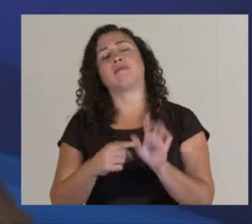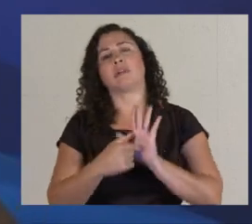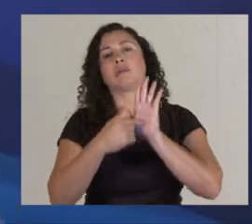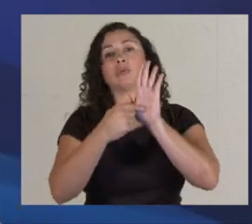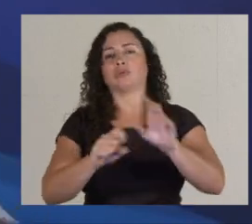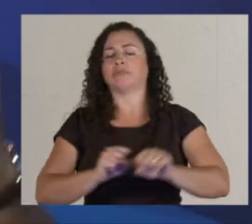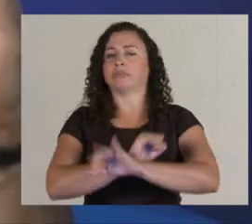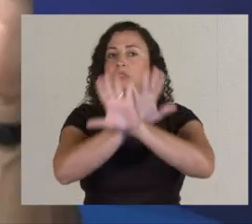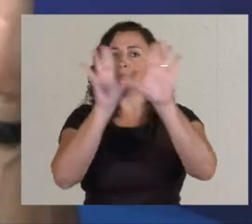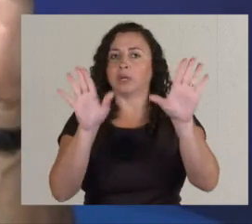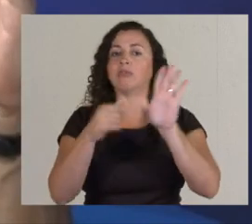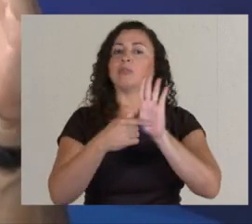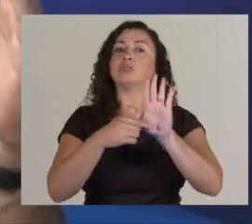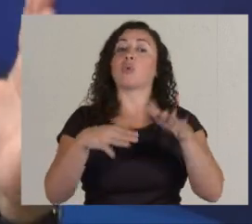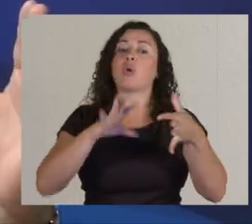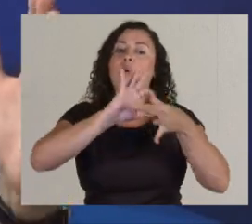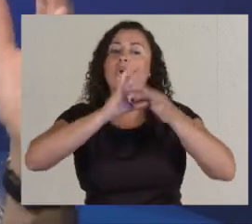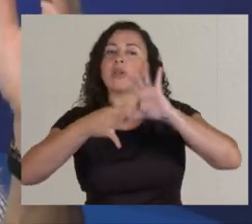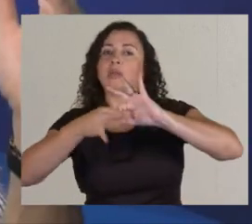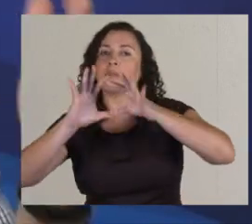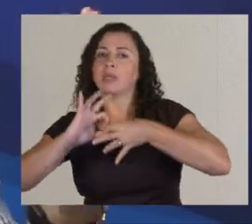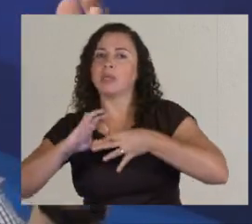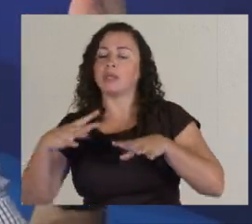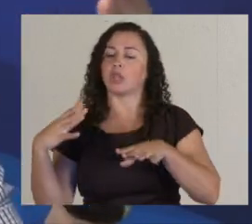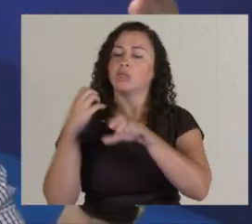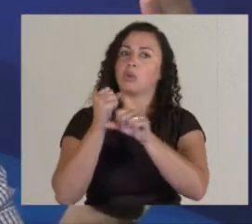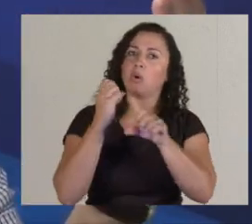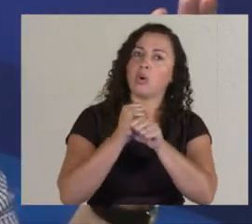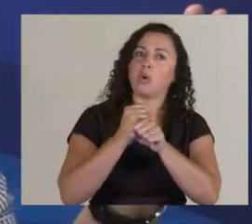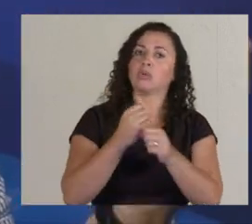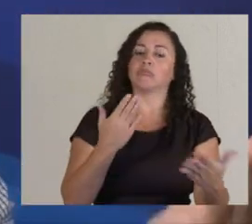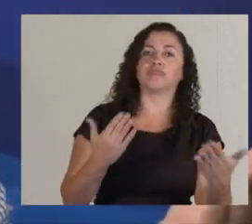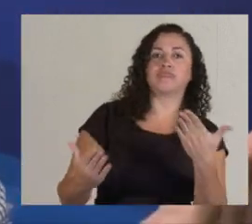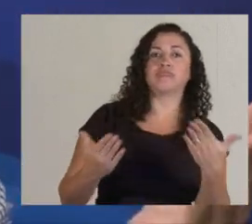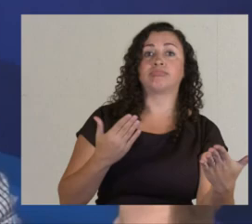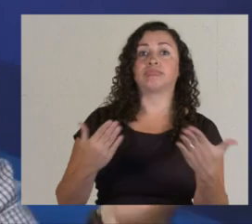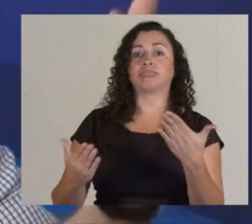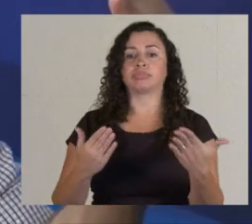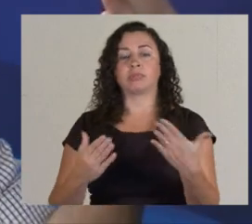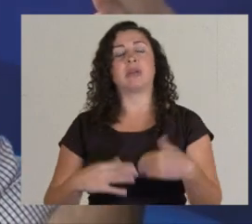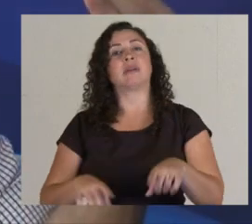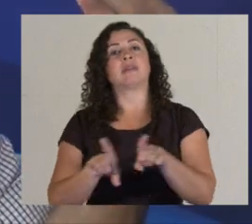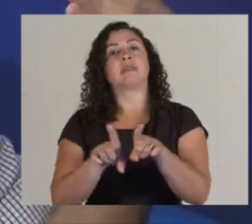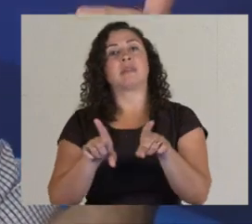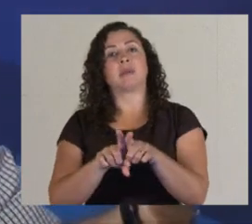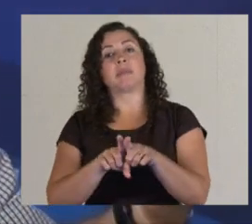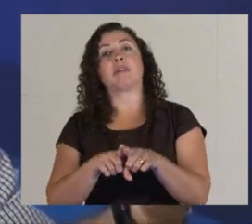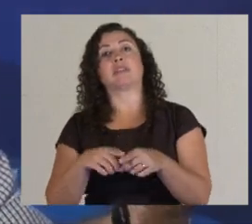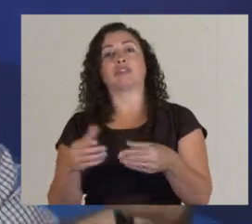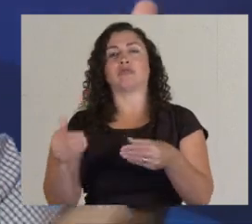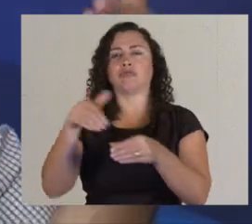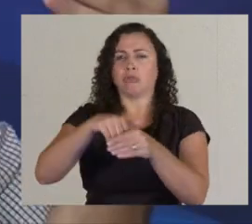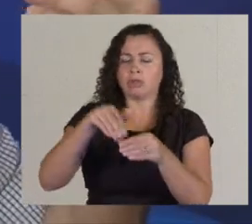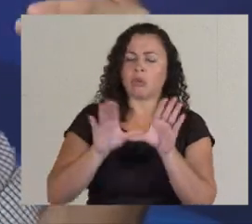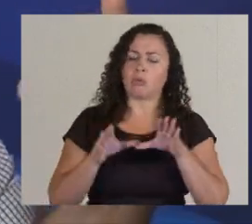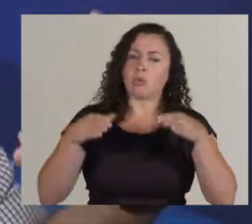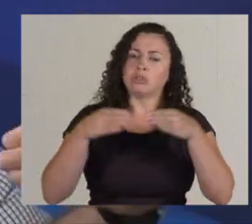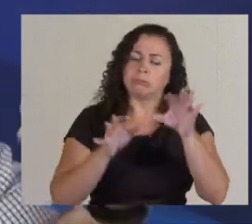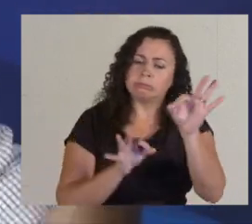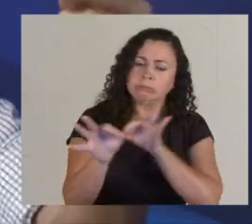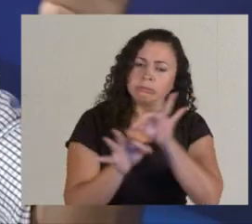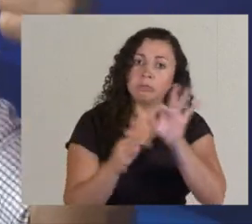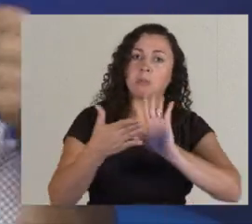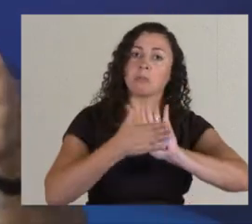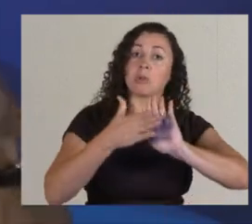editais vão indicar quais são as Olimpíadas, qual é o peso para determinado tipo de medalha. Certo. E ele será votado e será montada uma